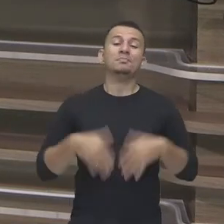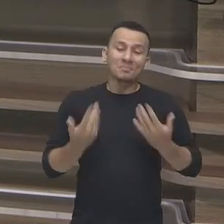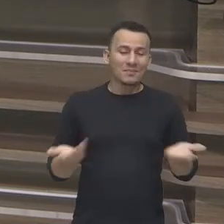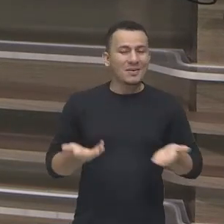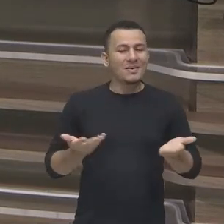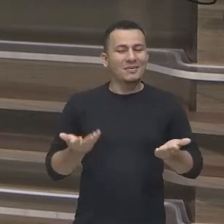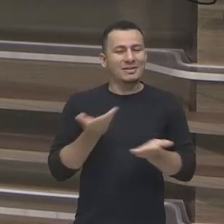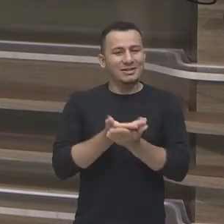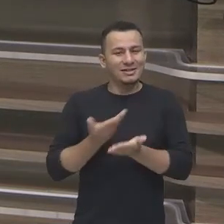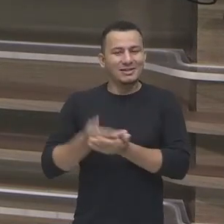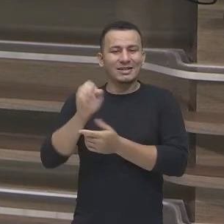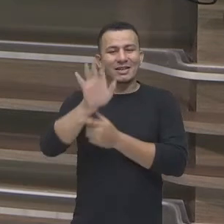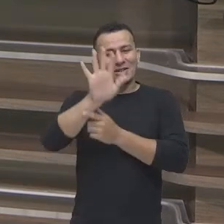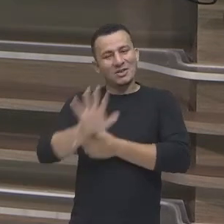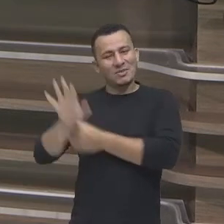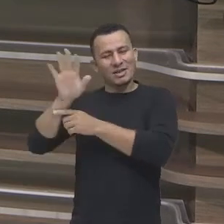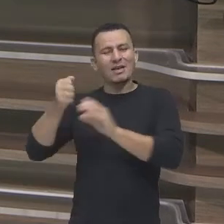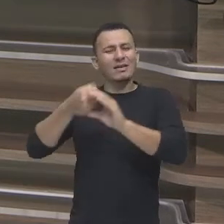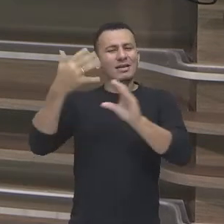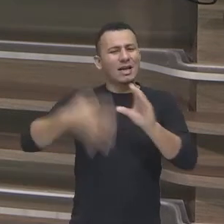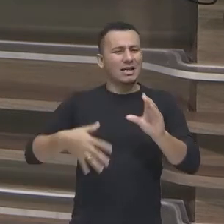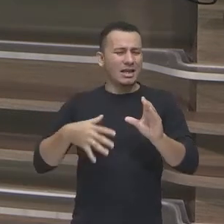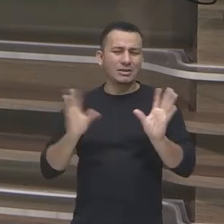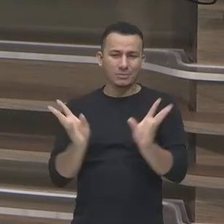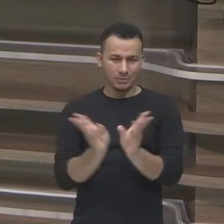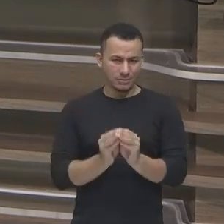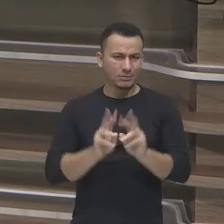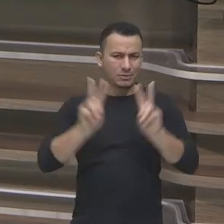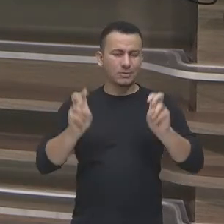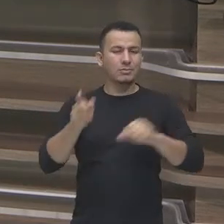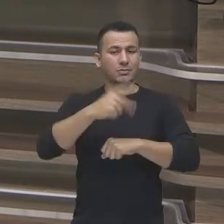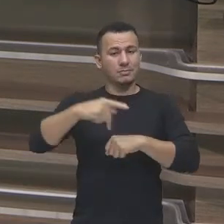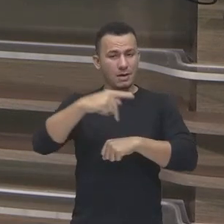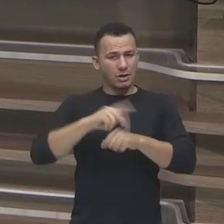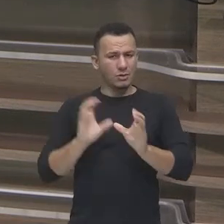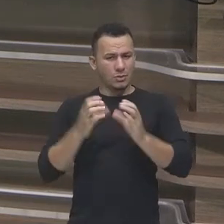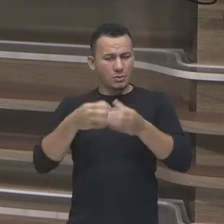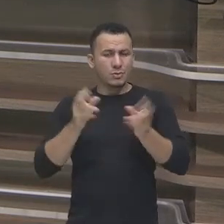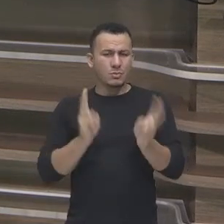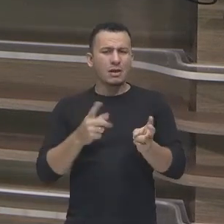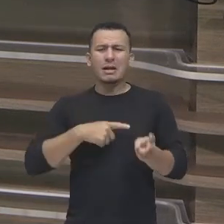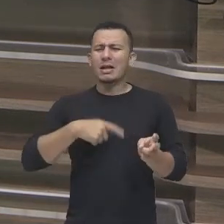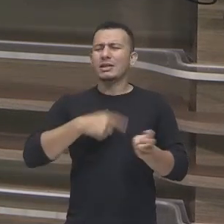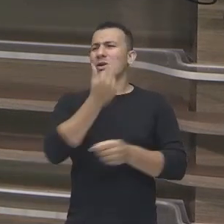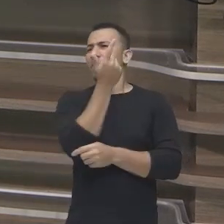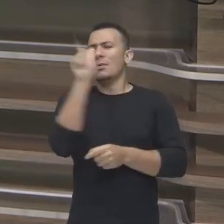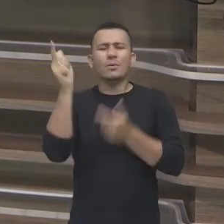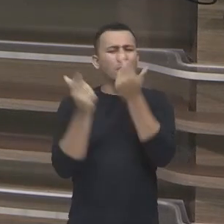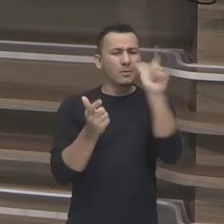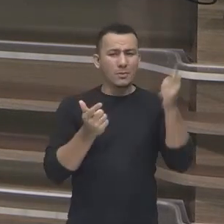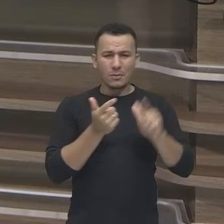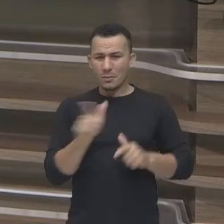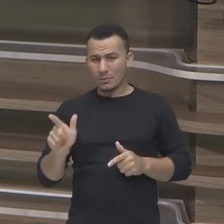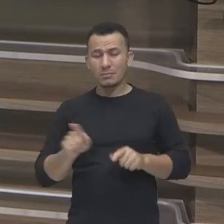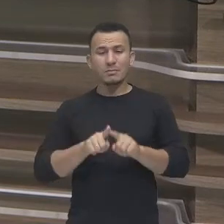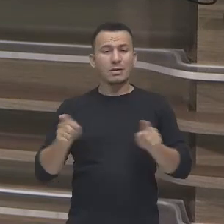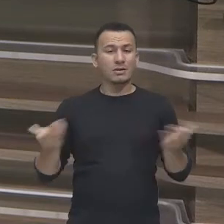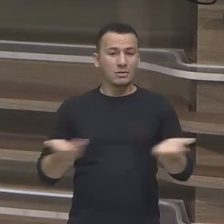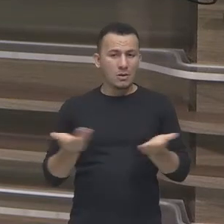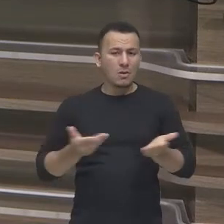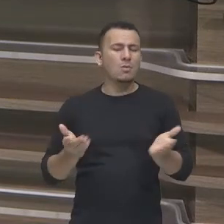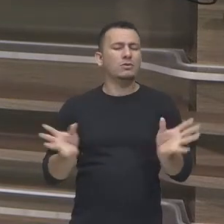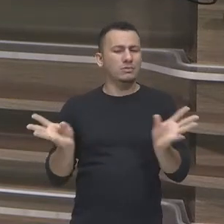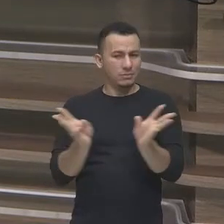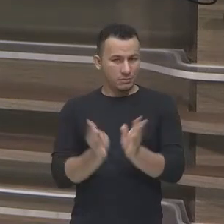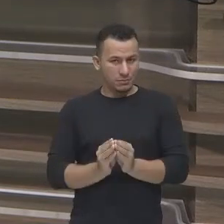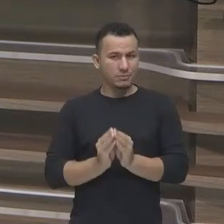sobre a Europa Oriental, algumas características rápidas sobre os países aí desse grupo. Ainda tem vários outros, mas nessa aula